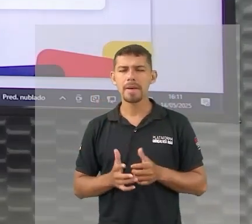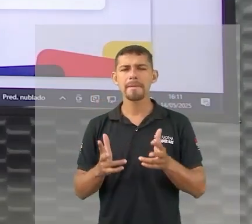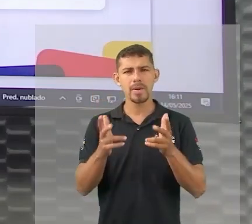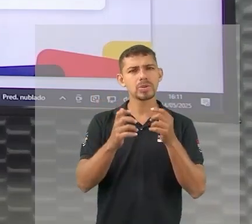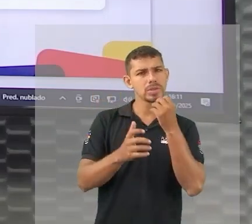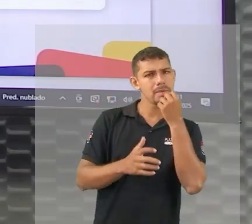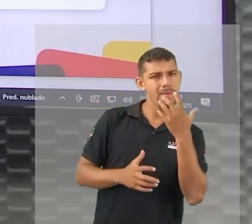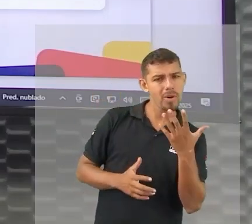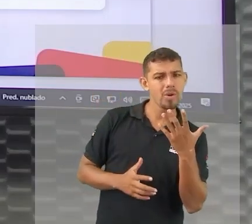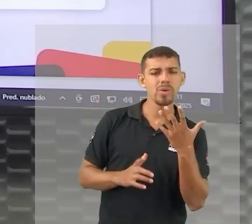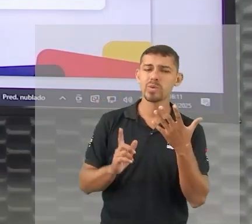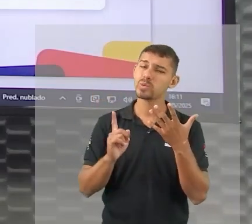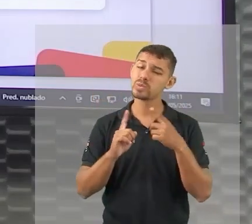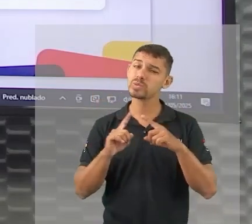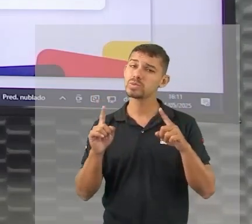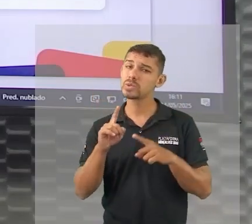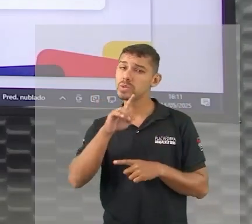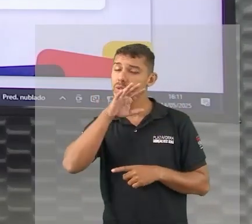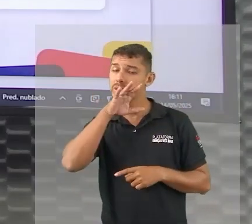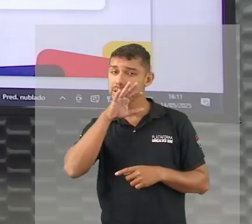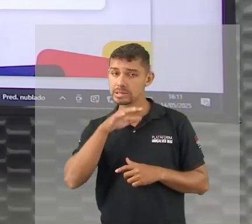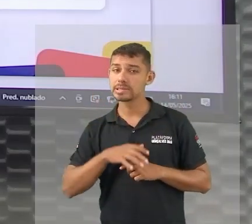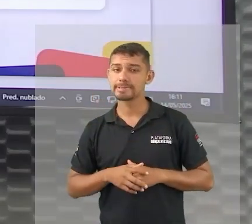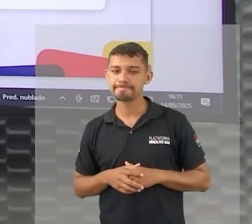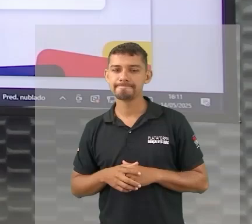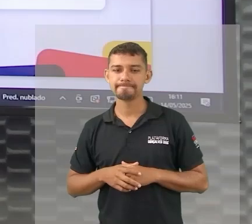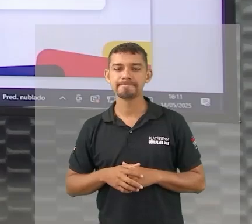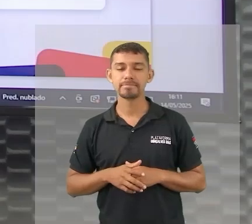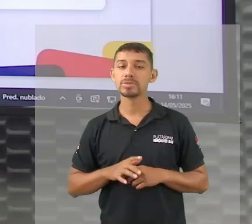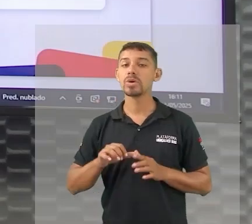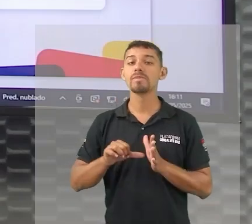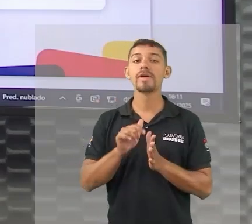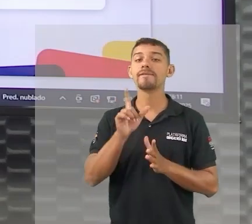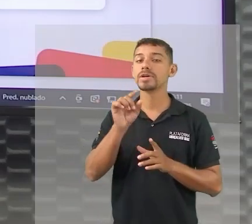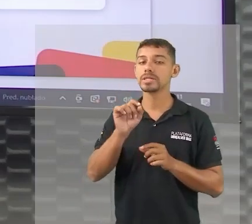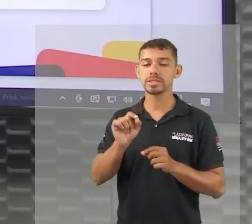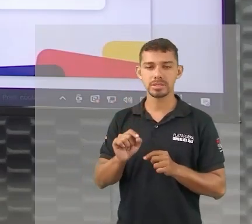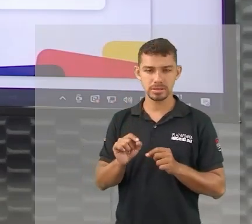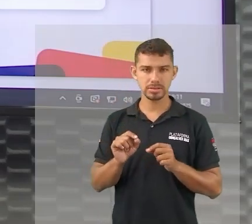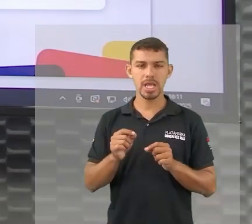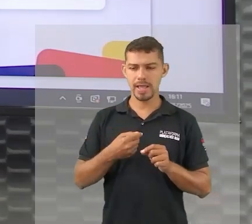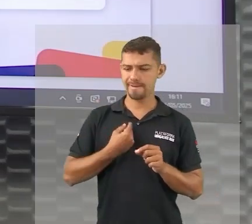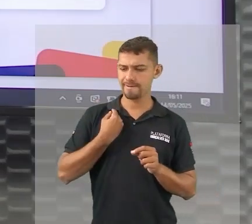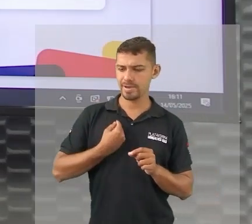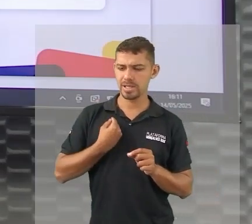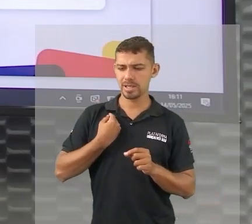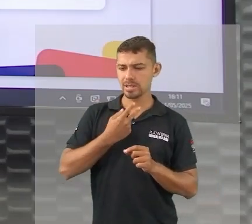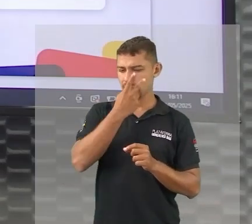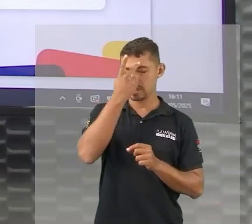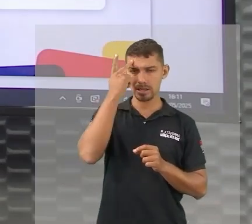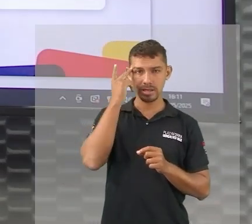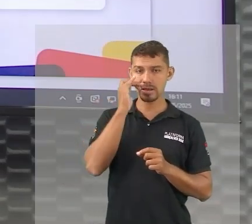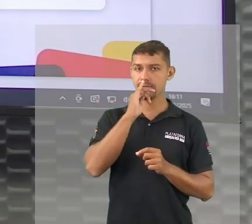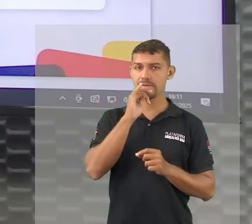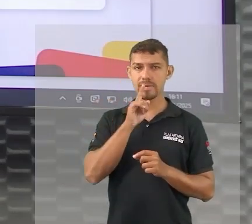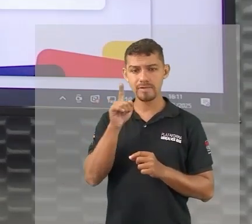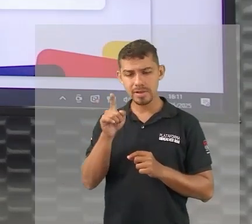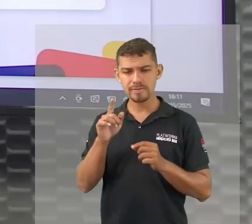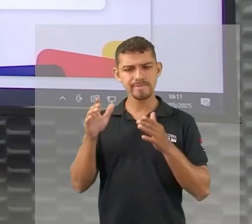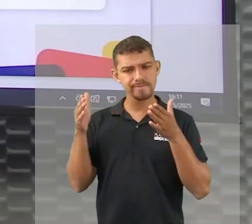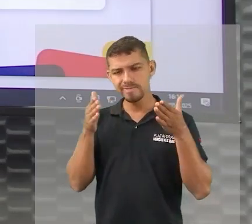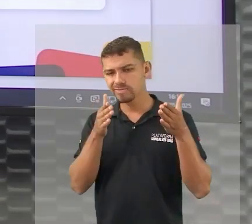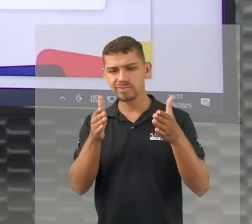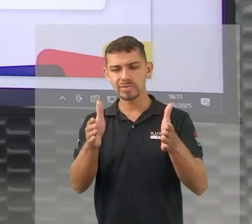coisa positiva, mas também pode ser lido como uma coisa negativa, uma vez que a vida das pessoas, né, estaria sendo atravessada